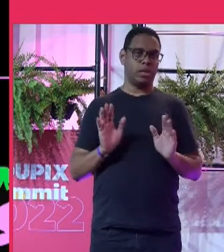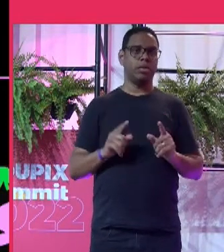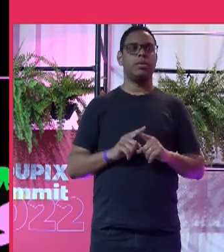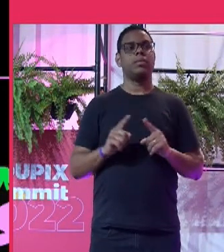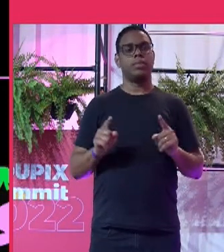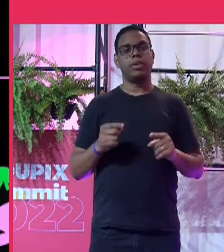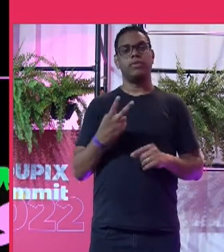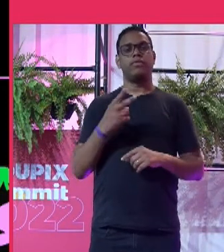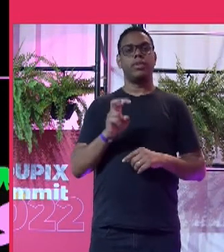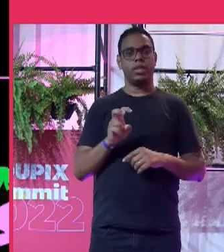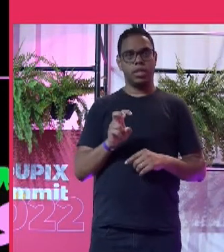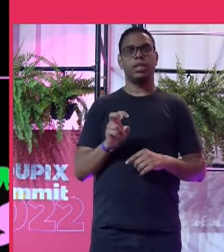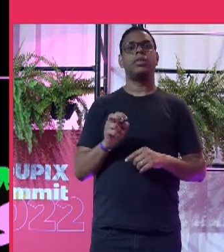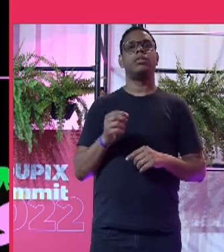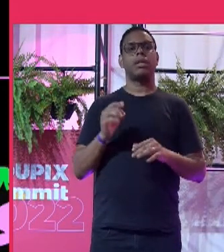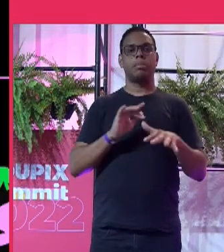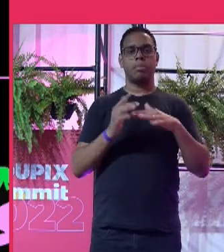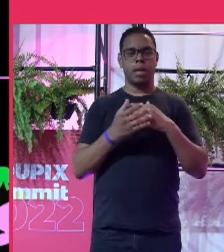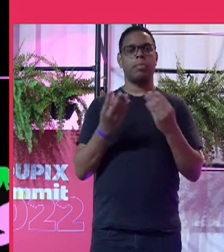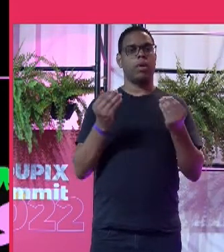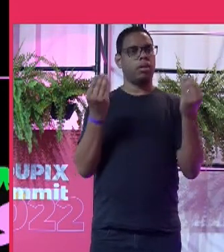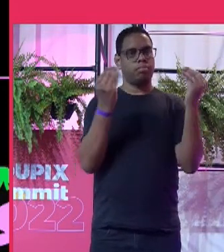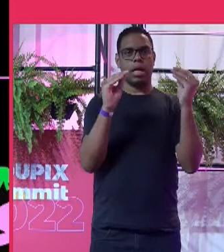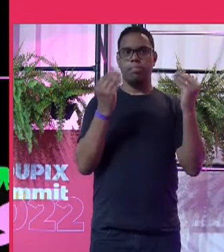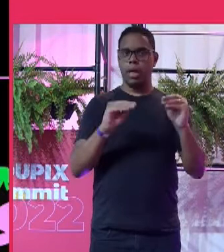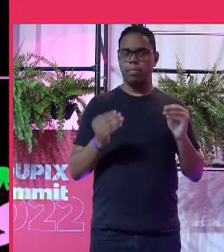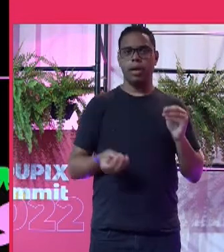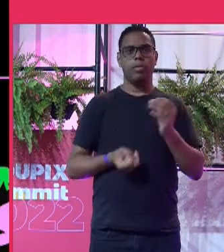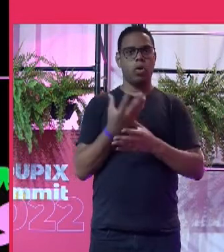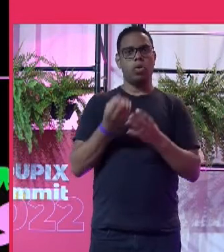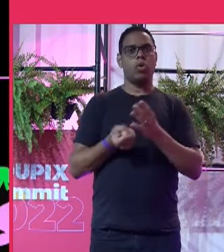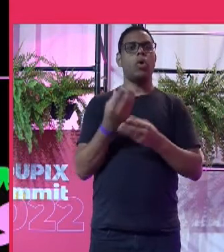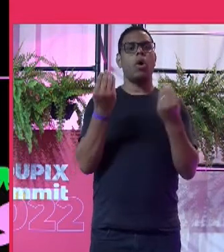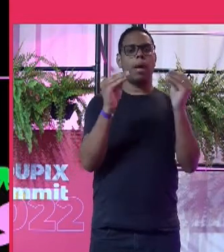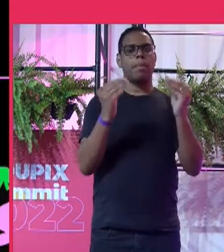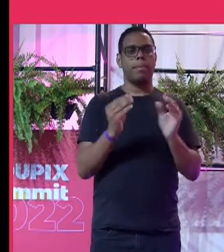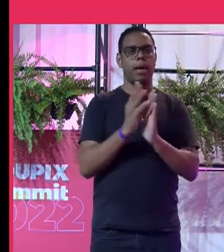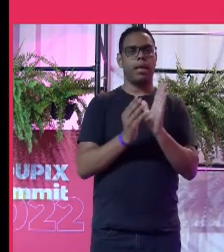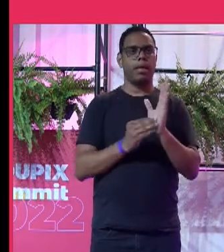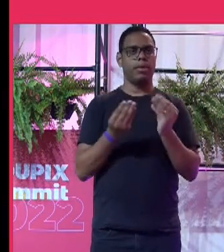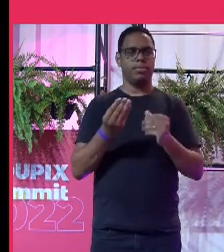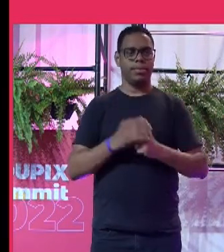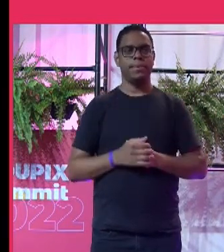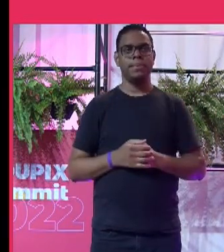mas 25 é muita coisa, haja conteúdo, haja criador de conteúdo.